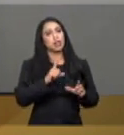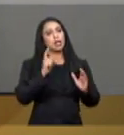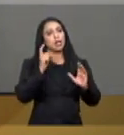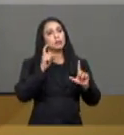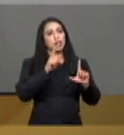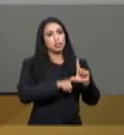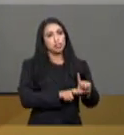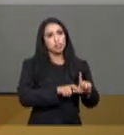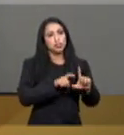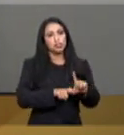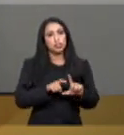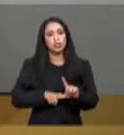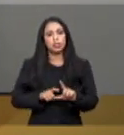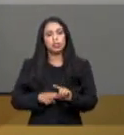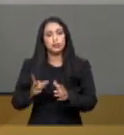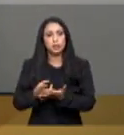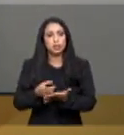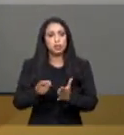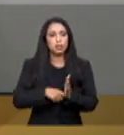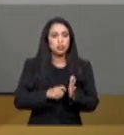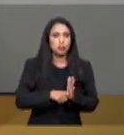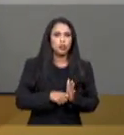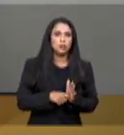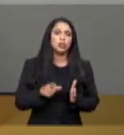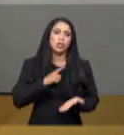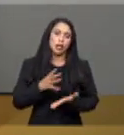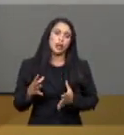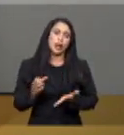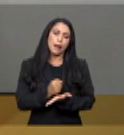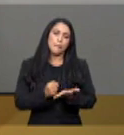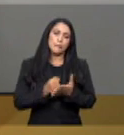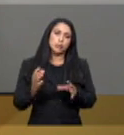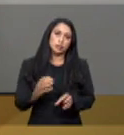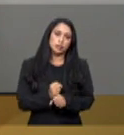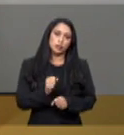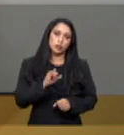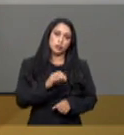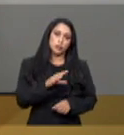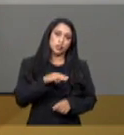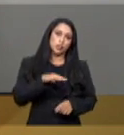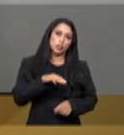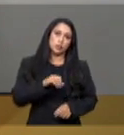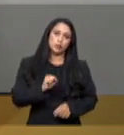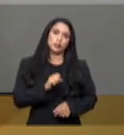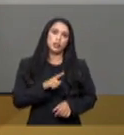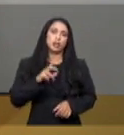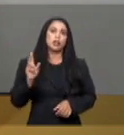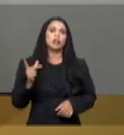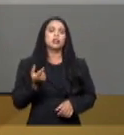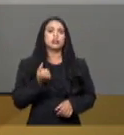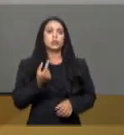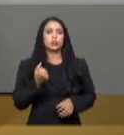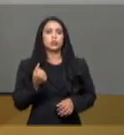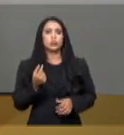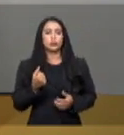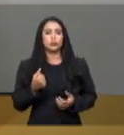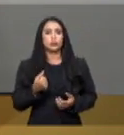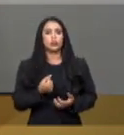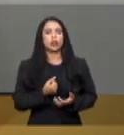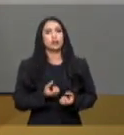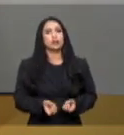tributários, legitimidade, e ali se tem a base de cálculo do ICMS, definida como o valor da operação de circulação de